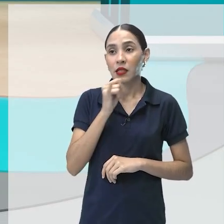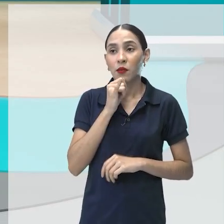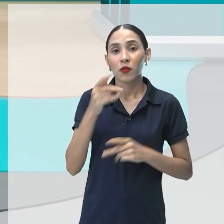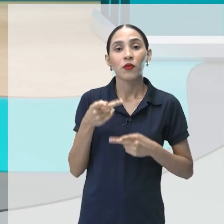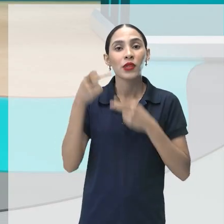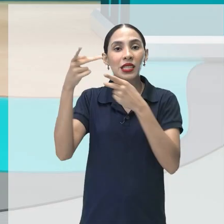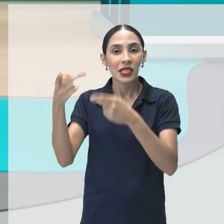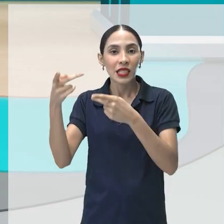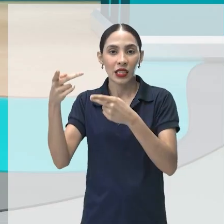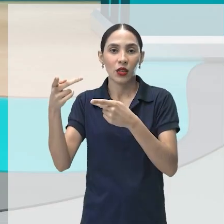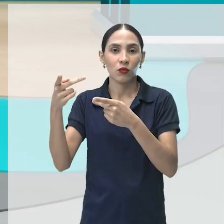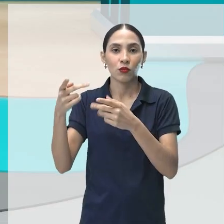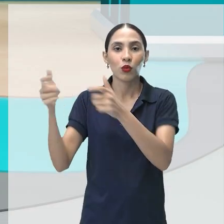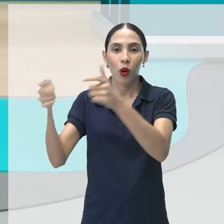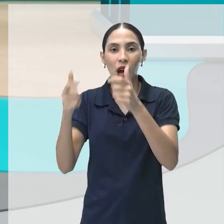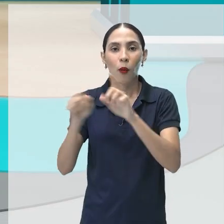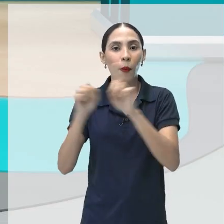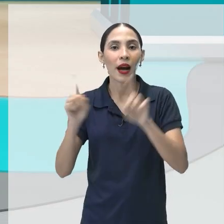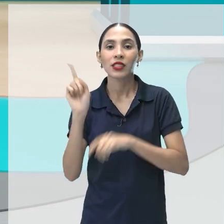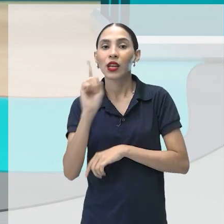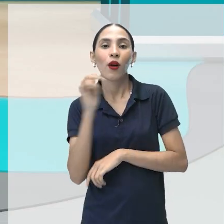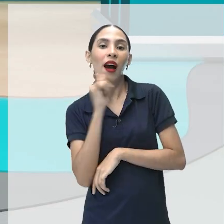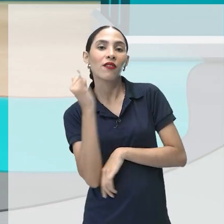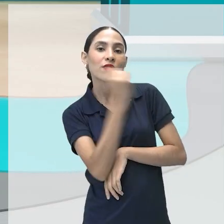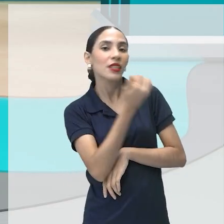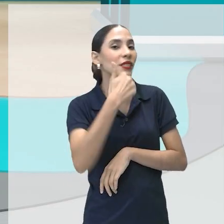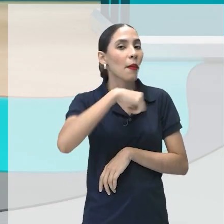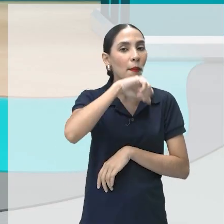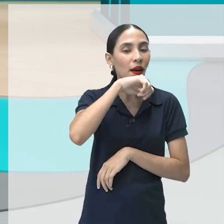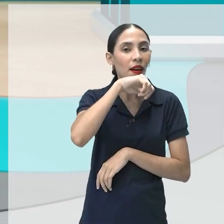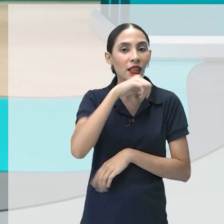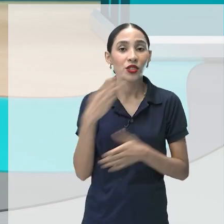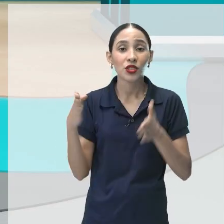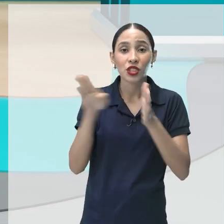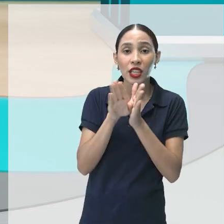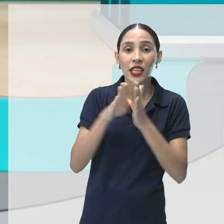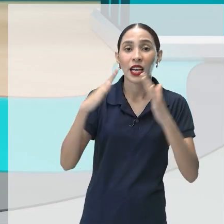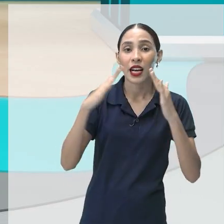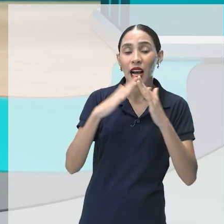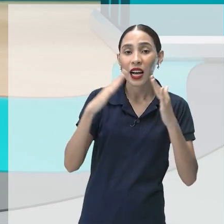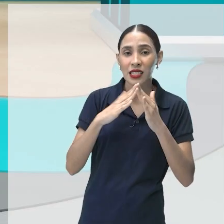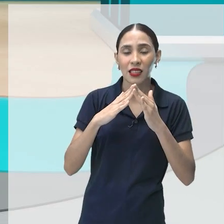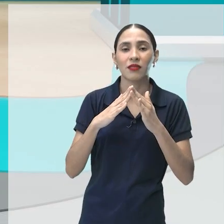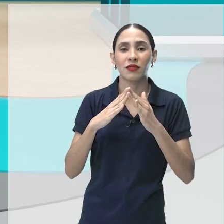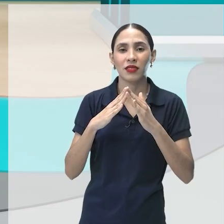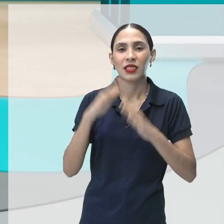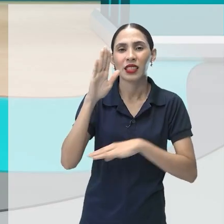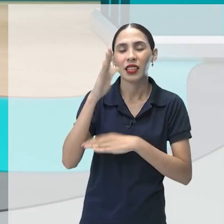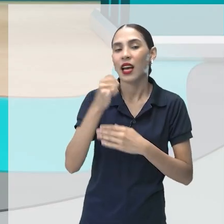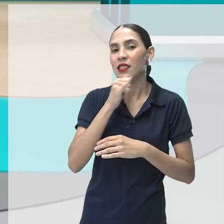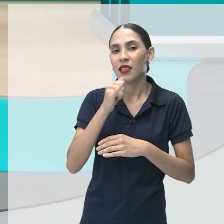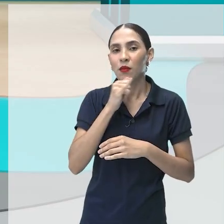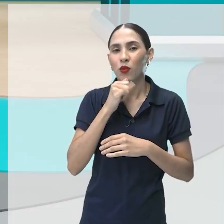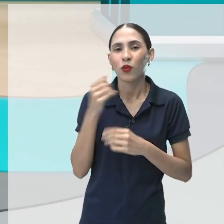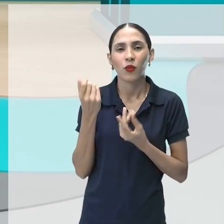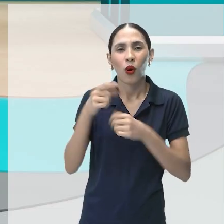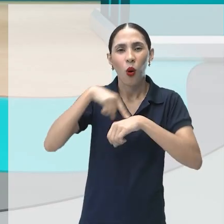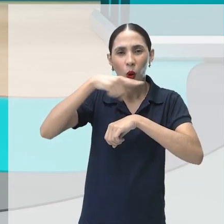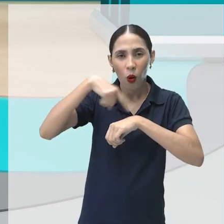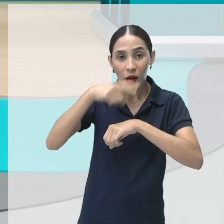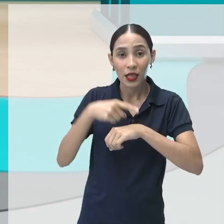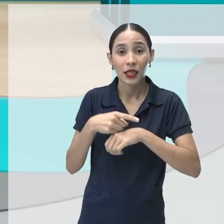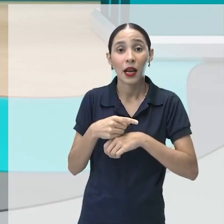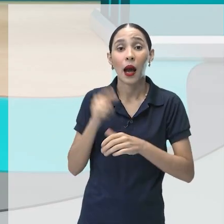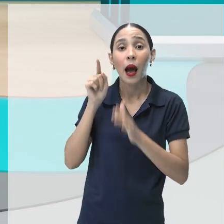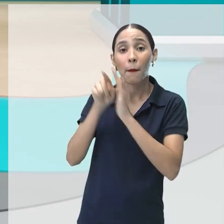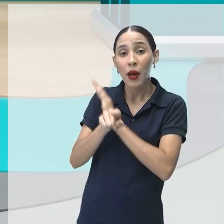não falam nada para suas mães, aí chegam tarde em casa, e a mãe pergunta onde vocês estavam. Aí, às vezes a mãe não quer que